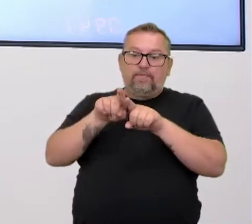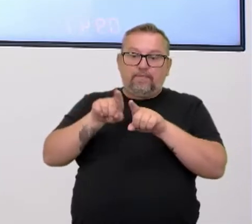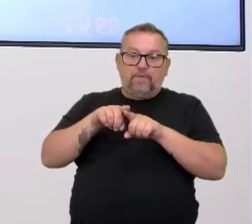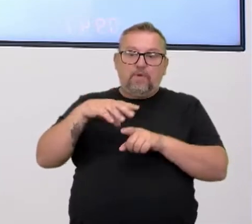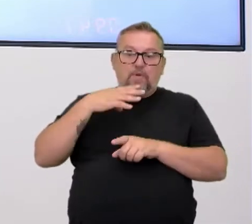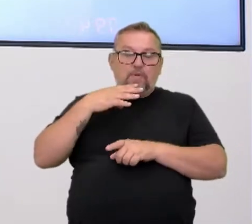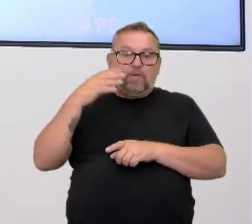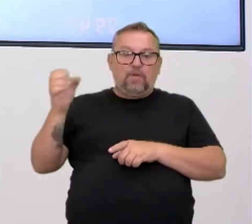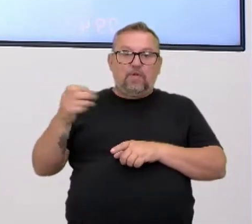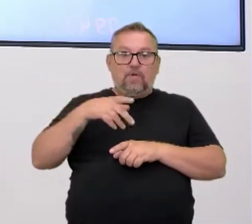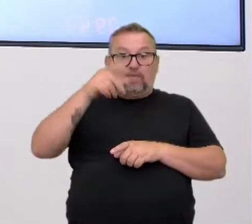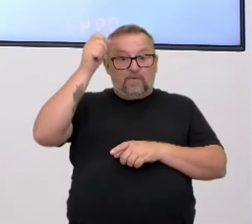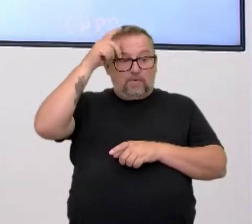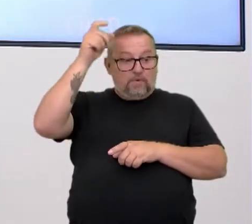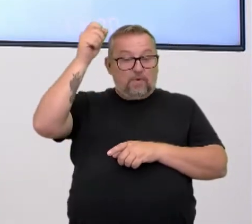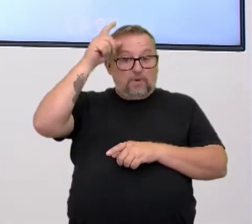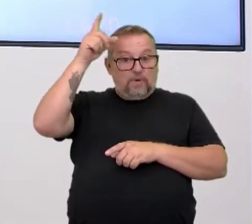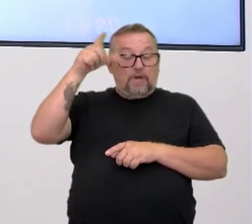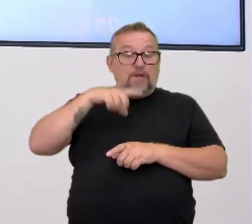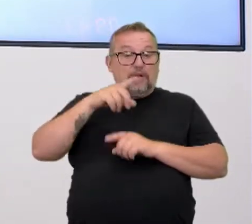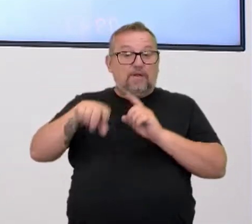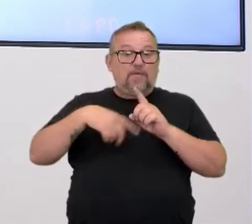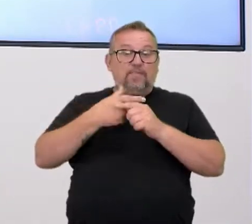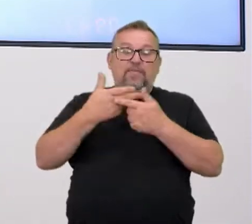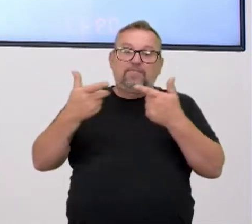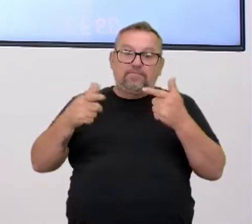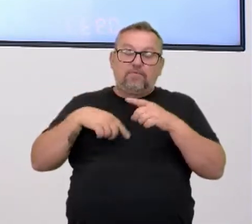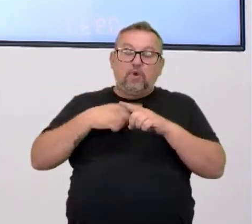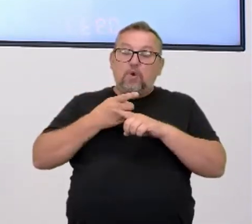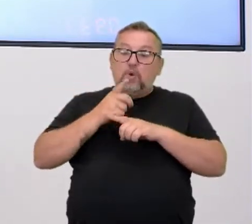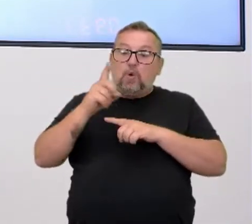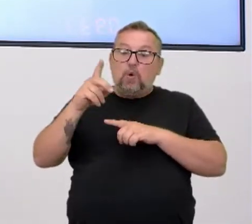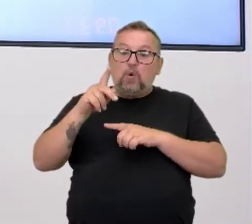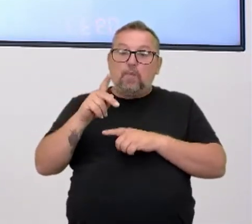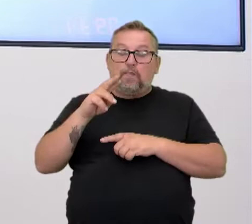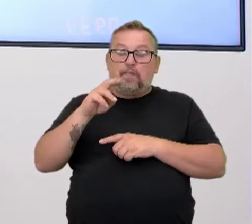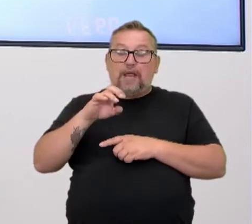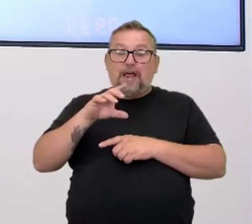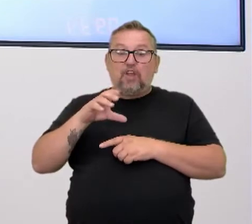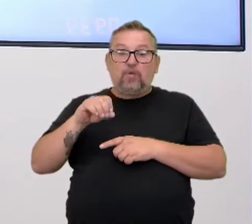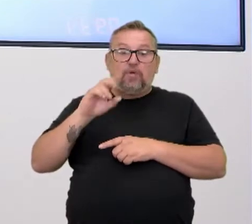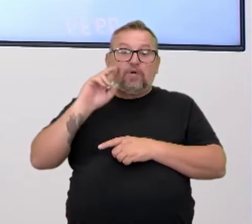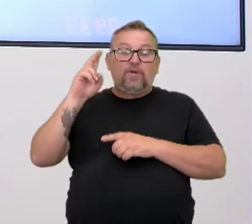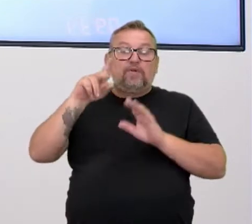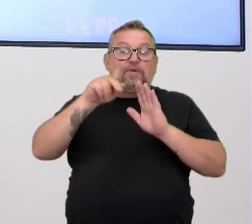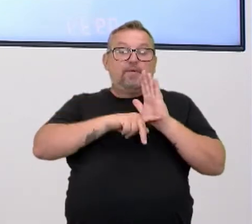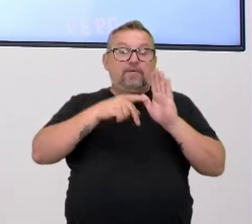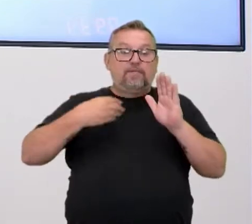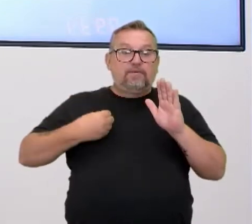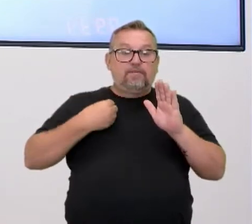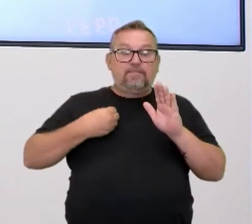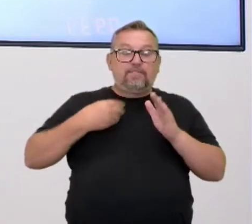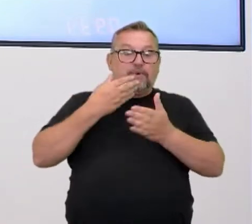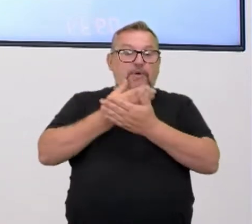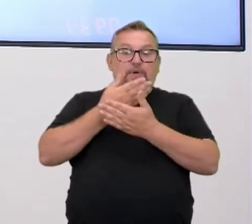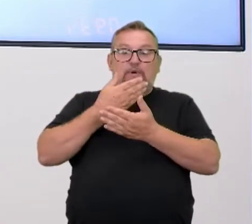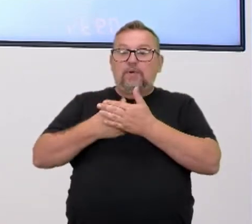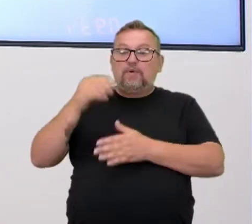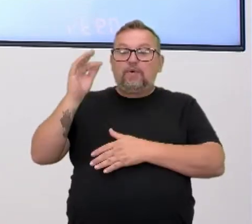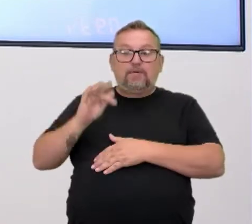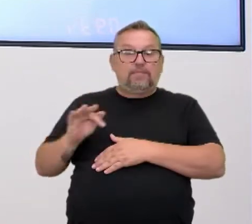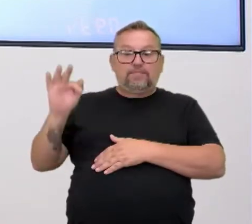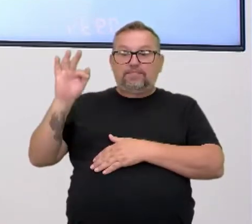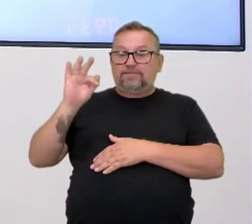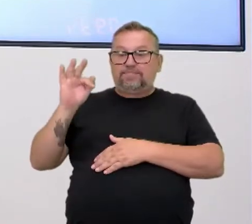novas culturas, aí seria algo mais longo prazo. Qual que é meu projeto de vida? É ter uma vida acadêmica, é entrar numa